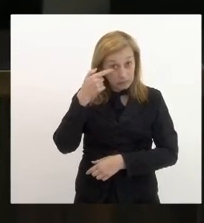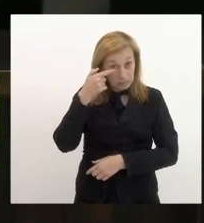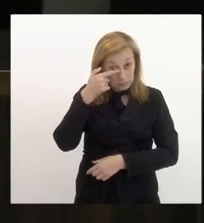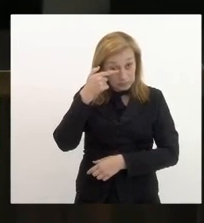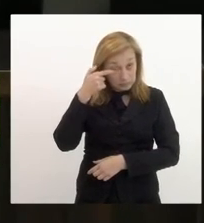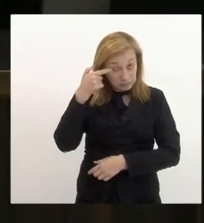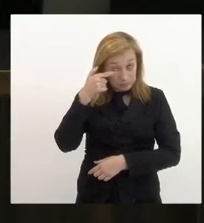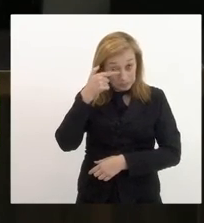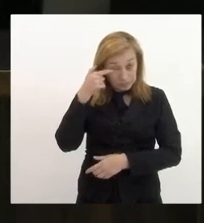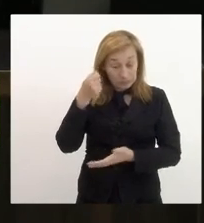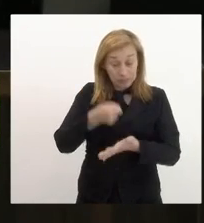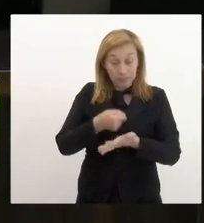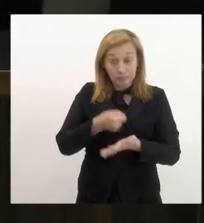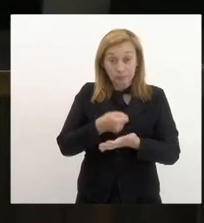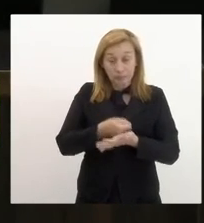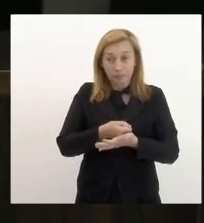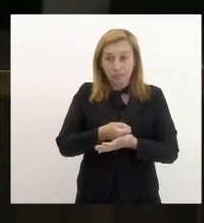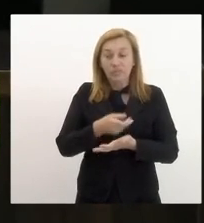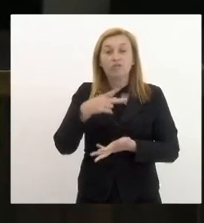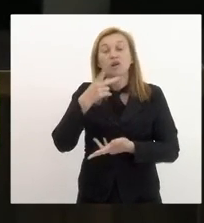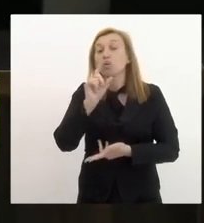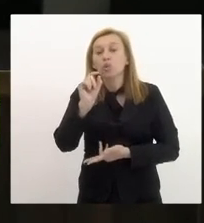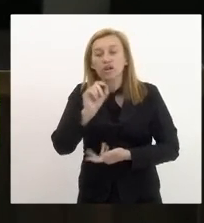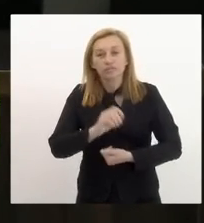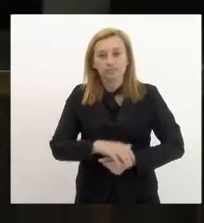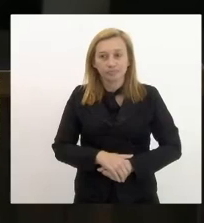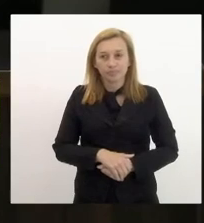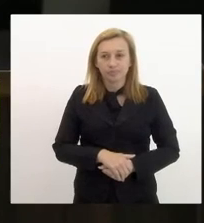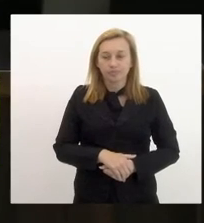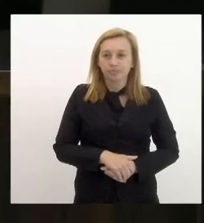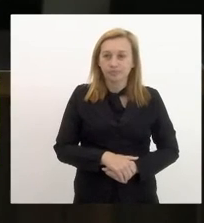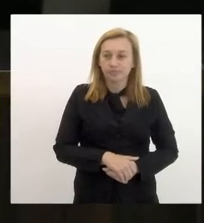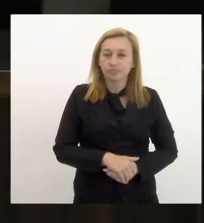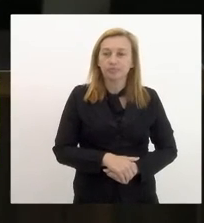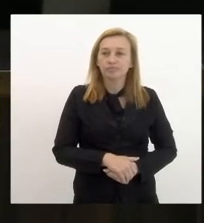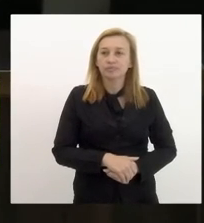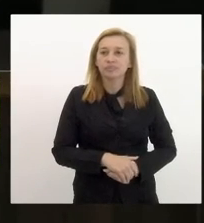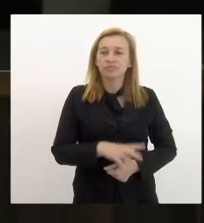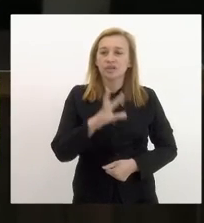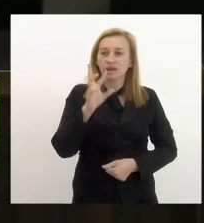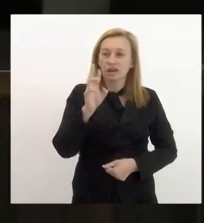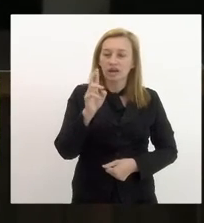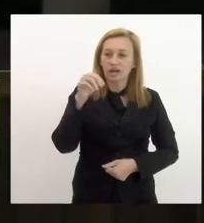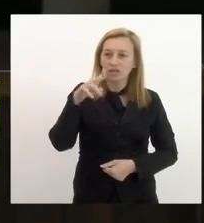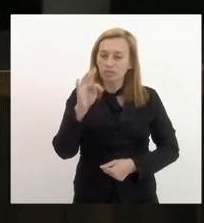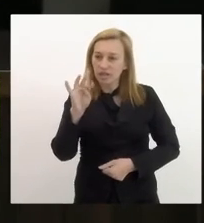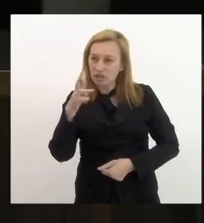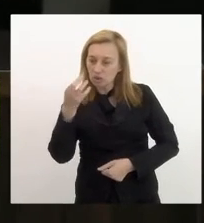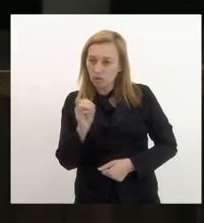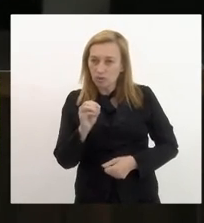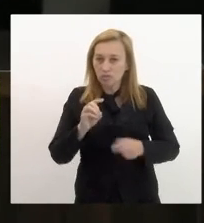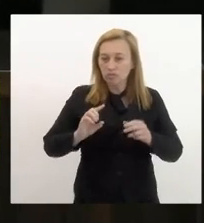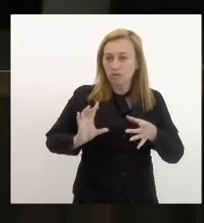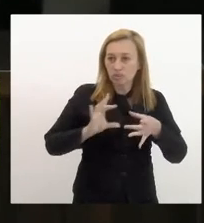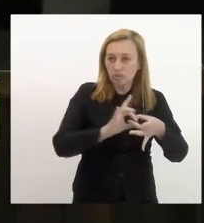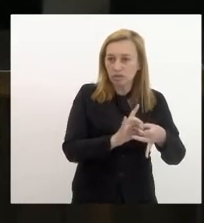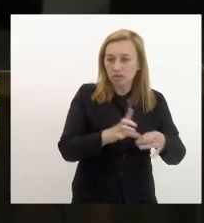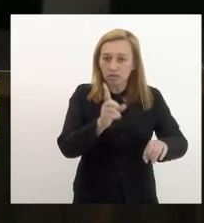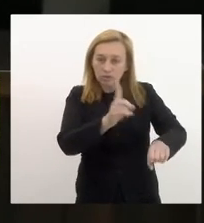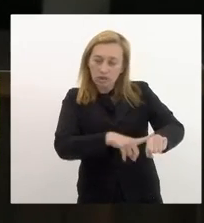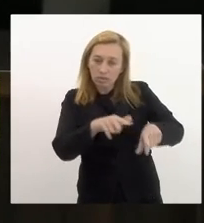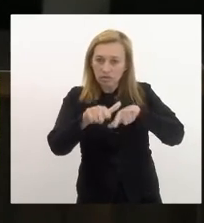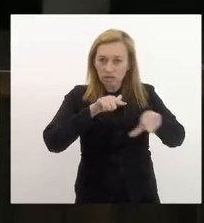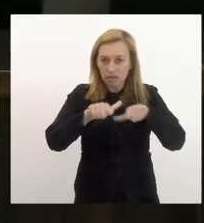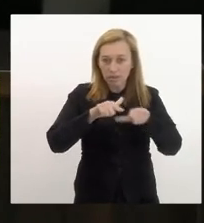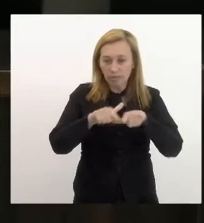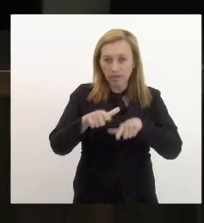obrigatório que que diz o inciso primeiro os adicionais remuneratórios vinculados exclusivamente ao tempo